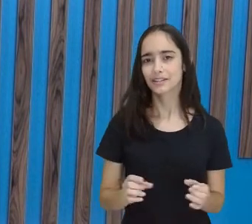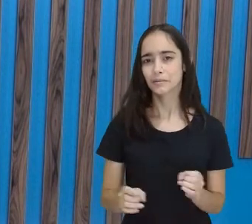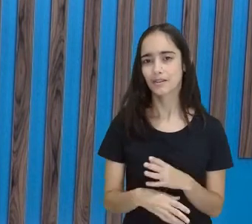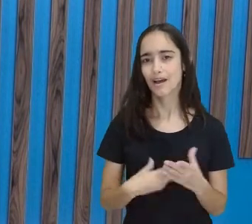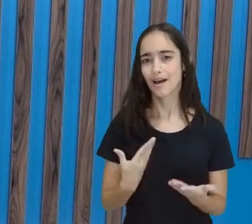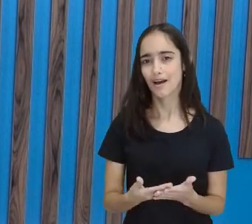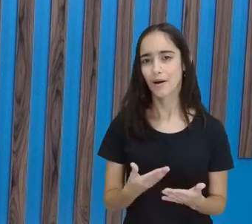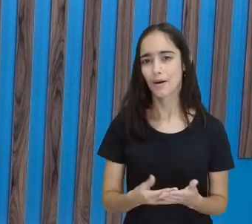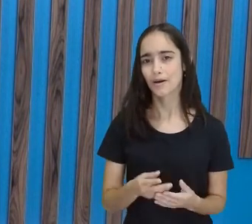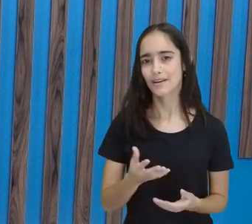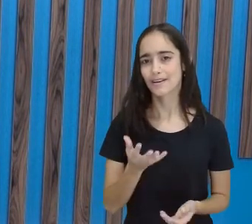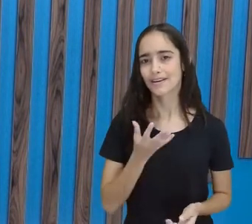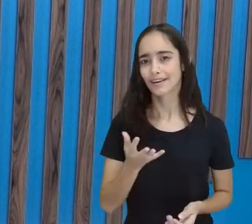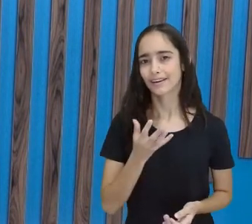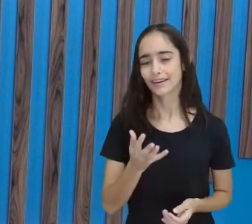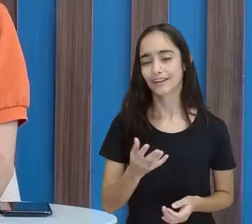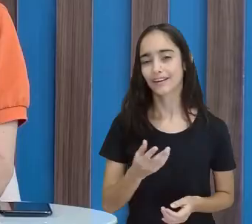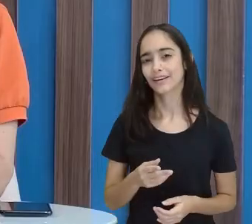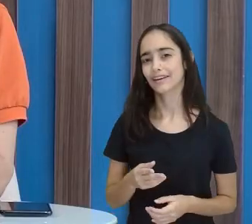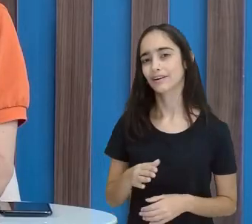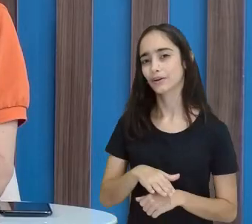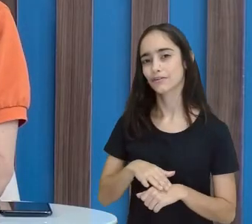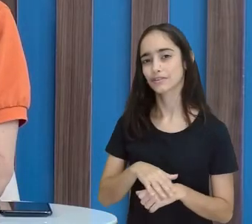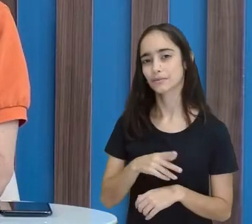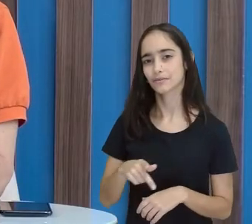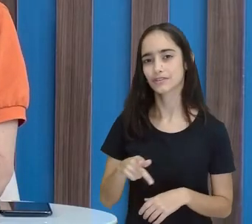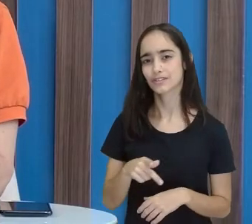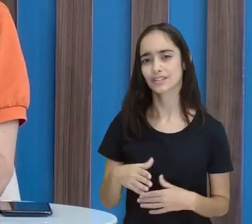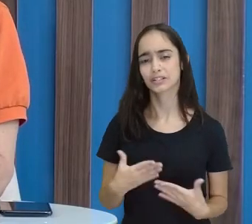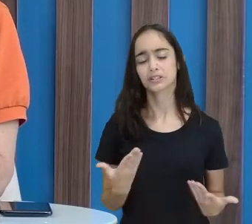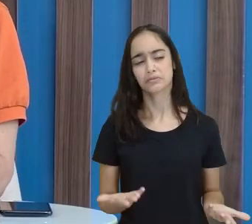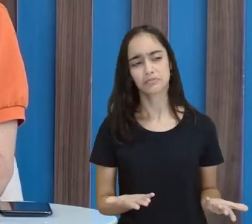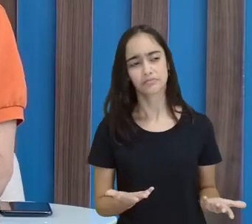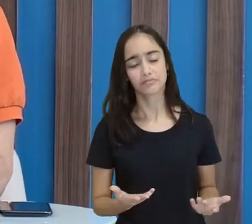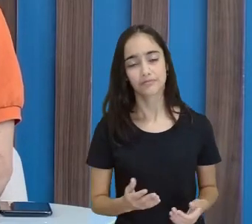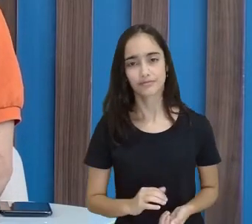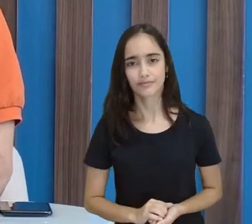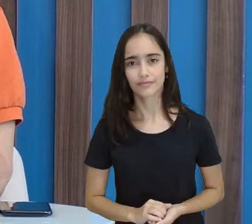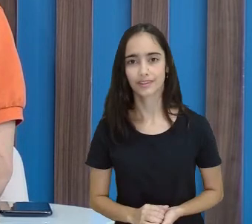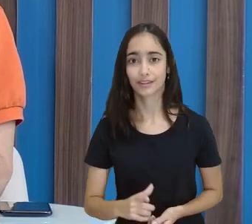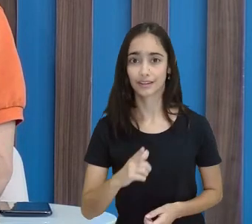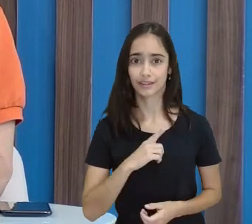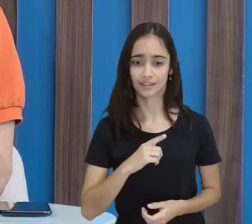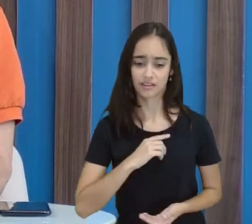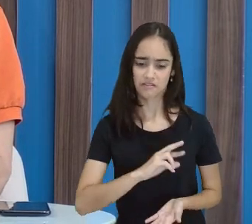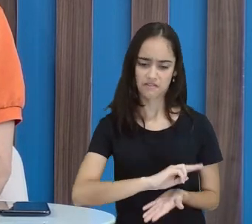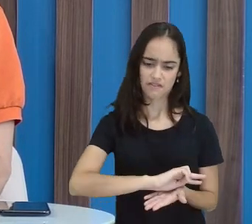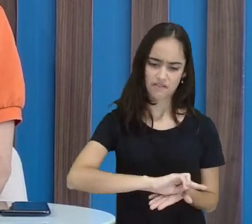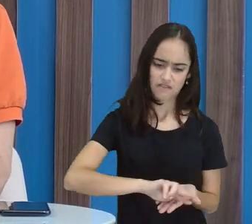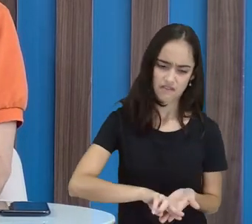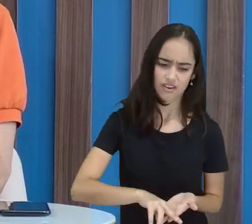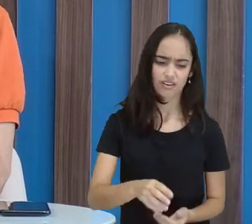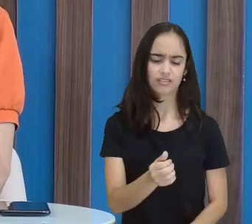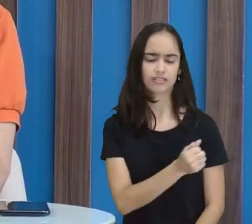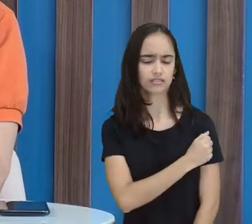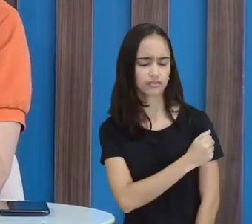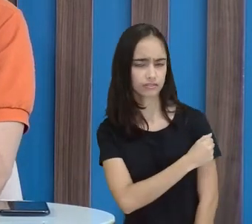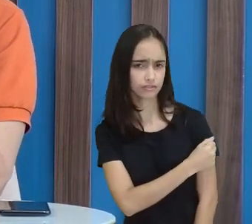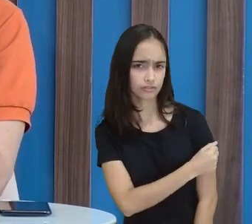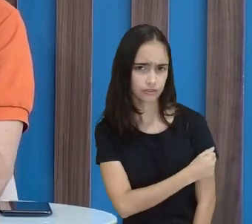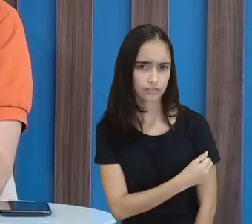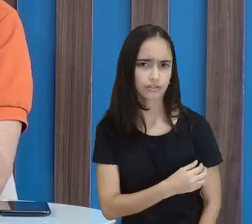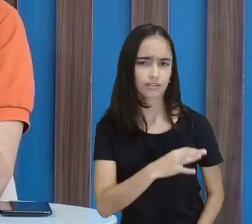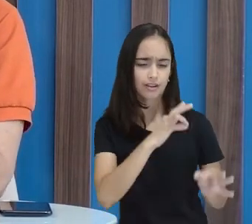Sandra, como é que está o movimento aí no chat? O movimento, assim, a gente sabe que tem muitos estudantes, né, que assistem aqui nossas aulas e